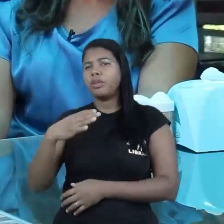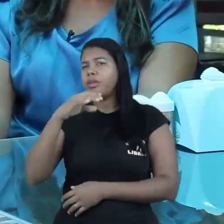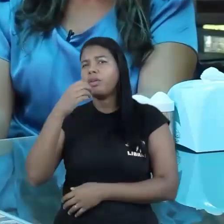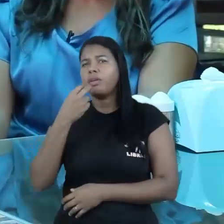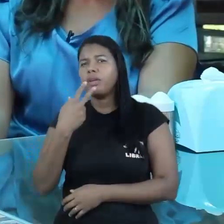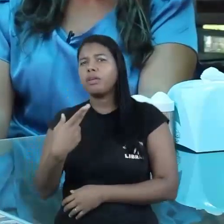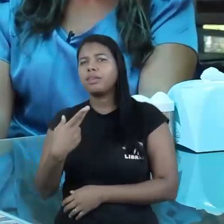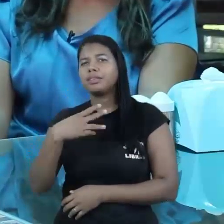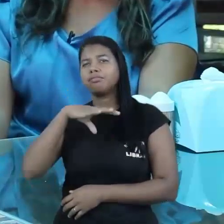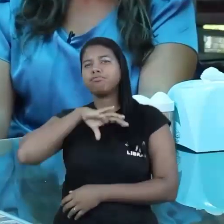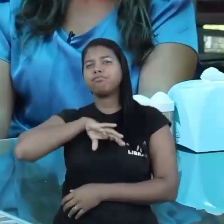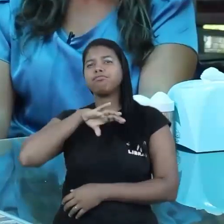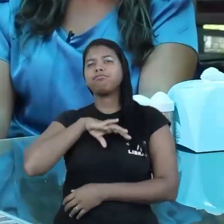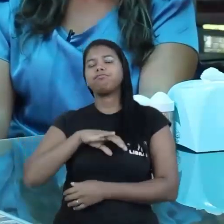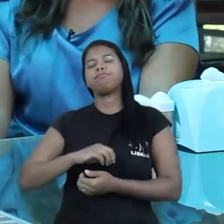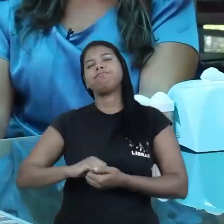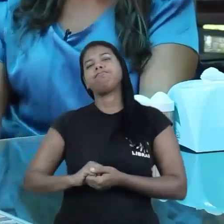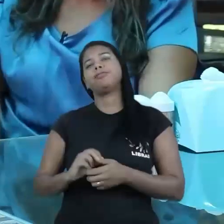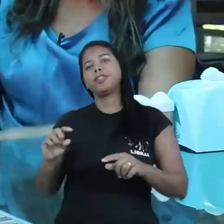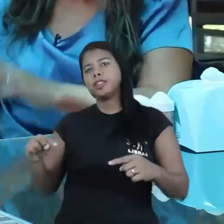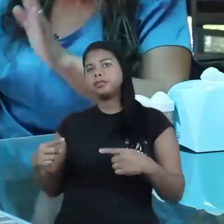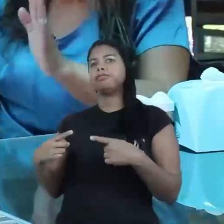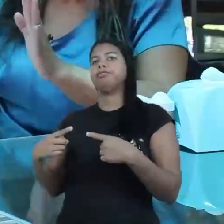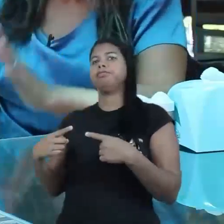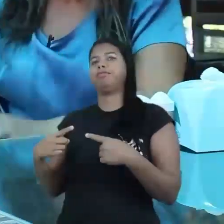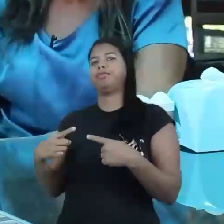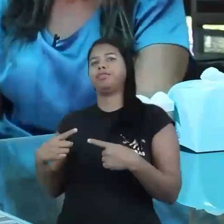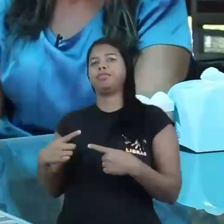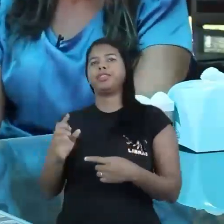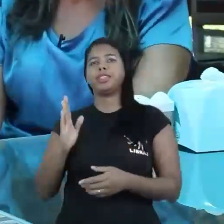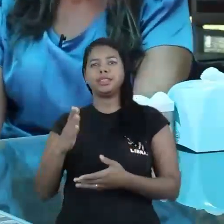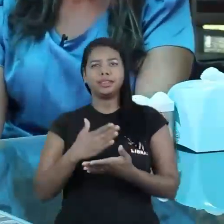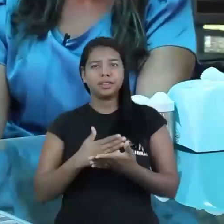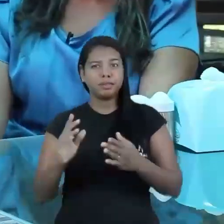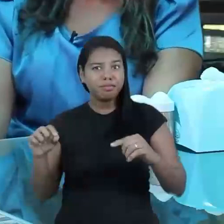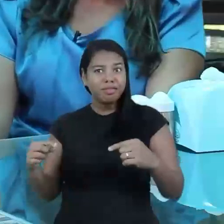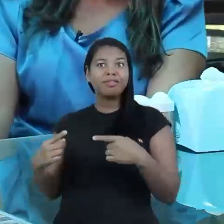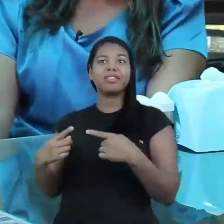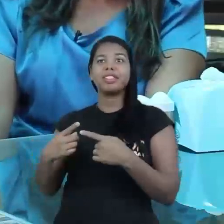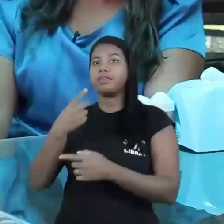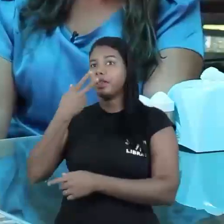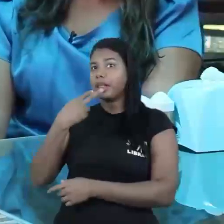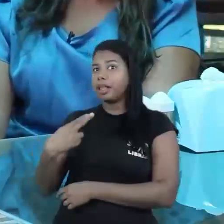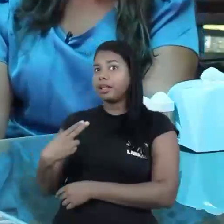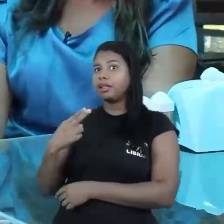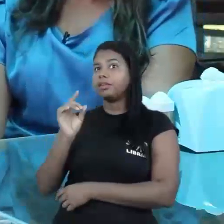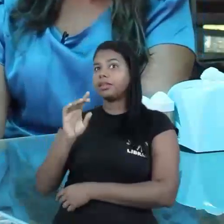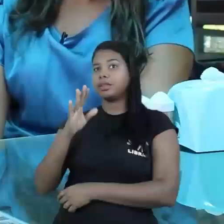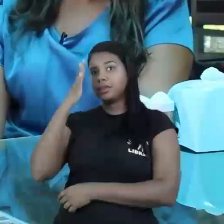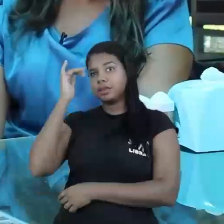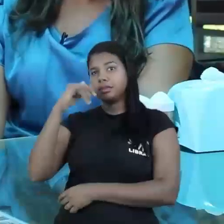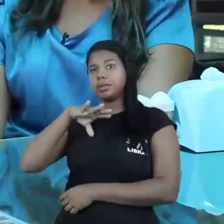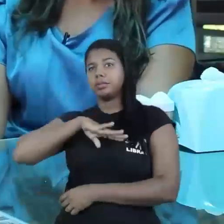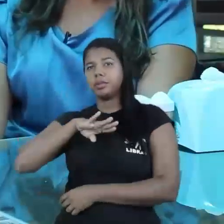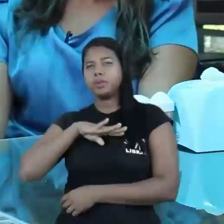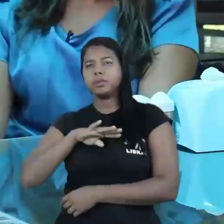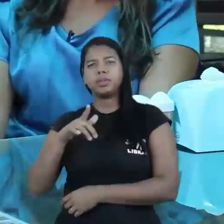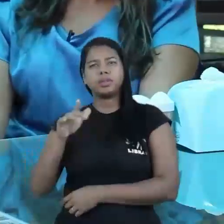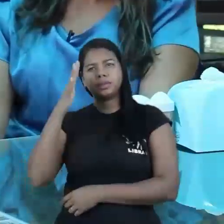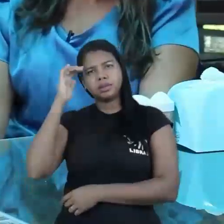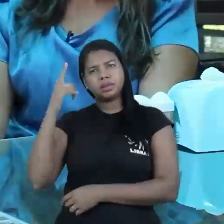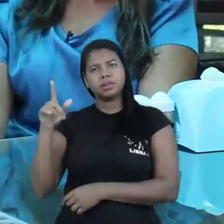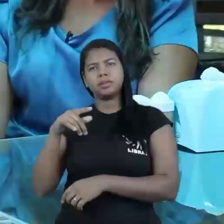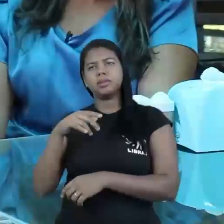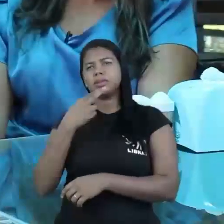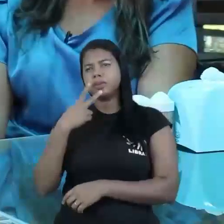Muito desafiador. Né? Muito. Aí, já começou com um desafio muito grande. Gigante. Nisso, a gente teve a ideia e a indicação